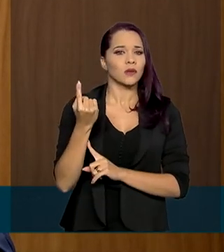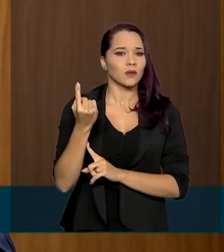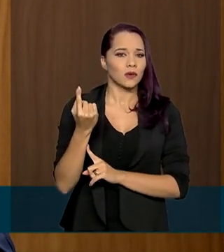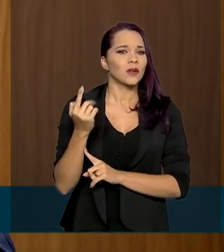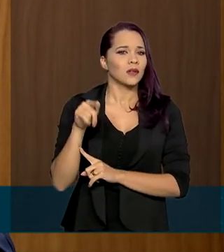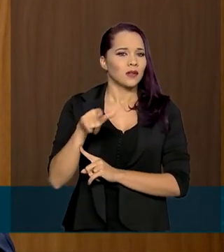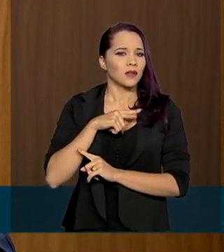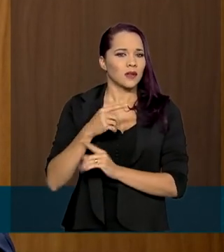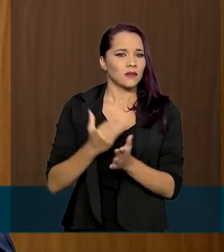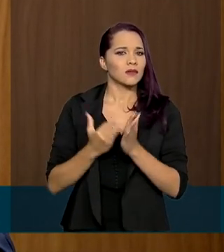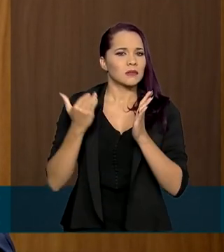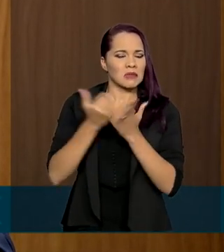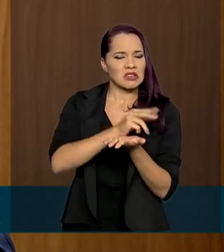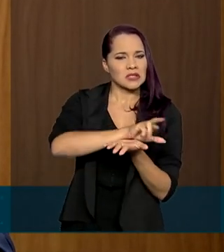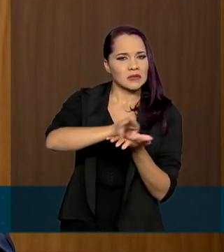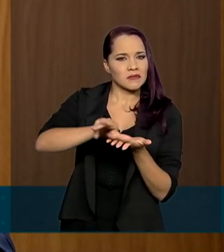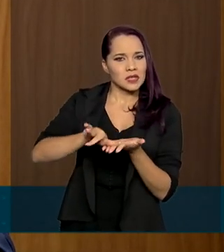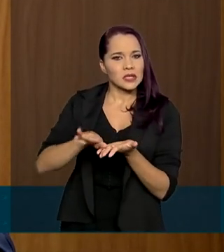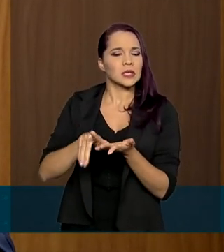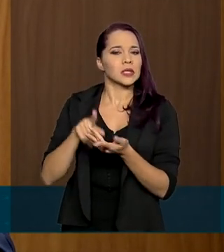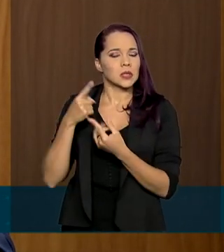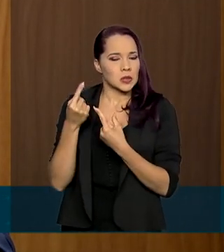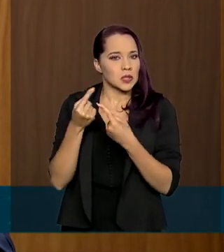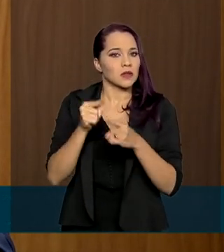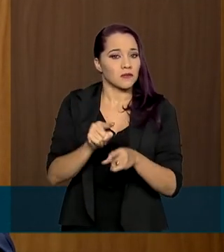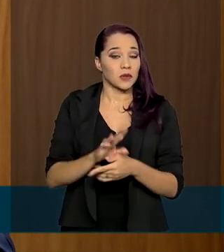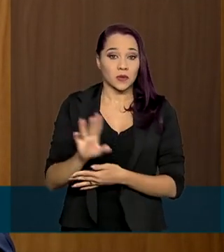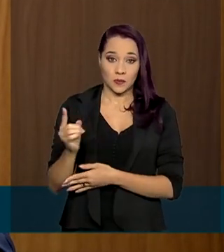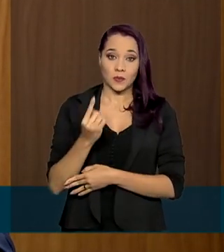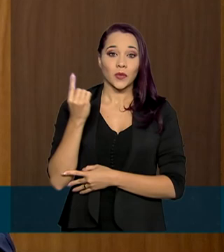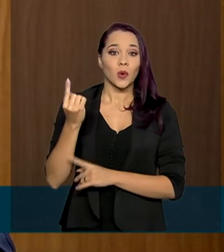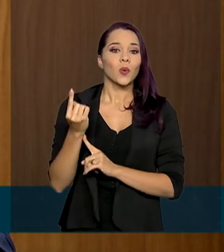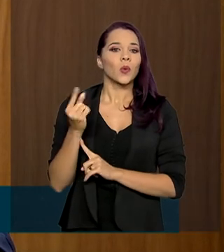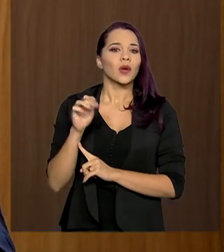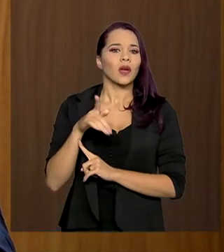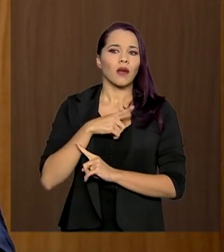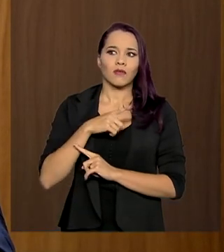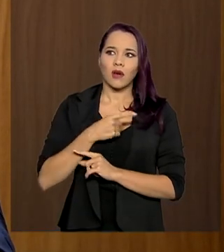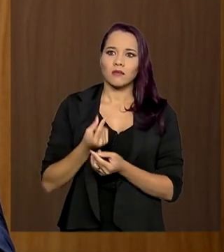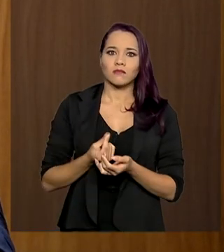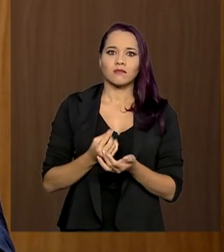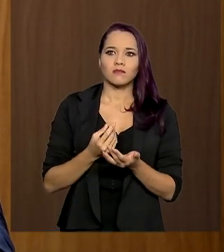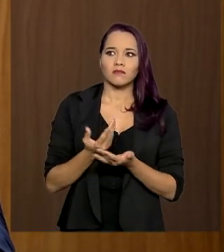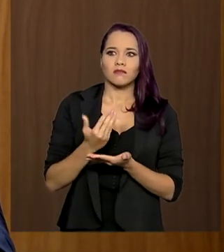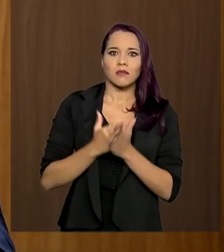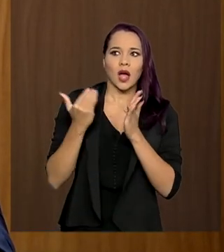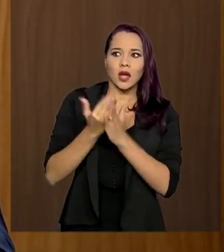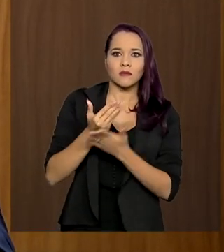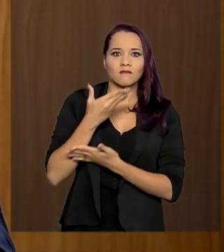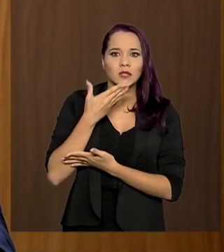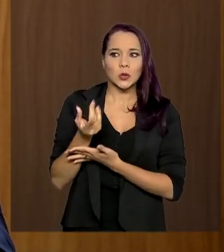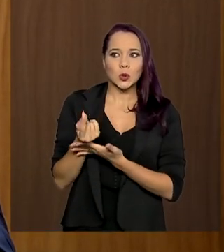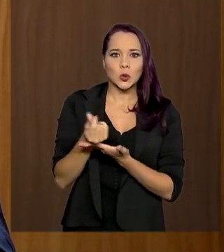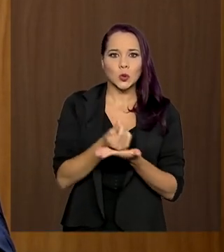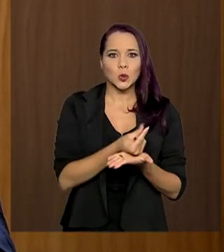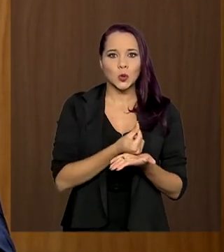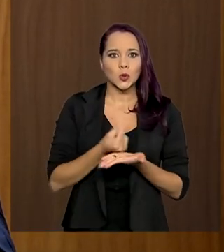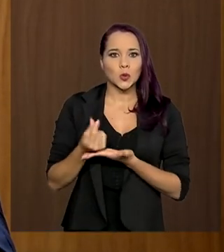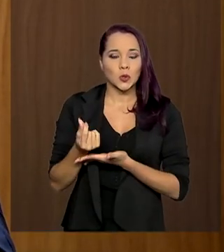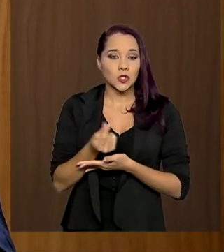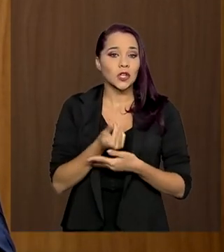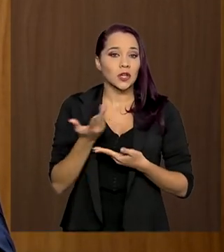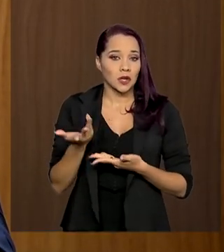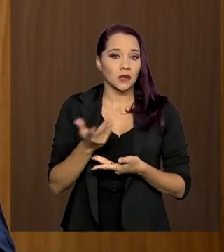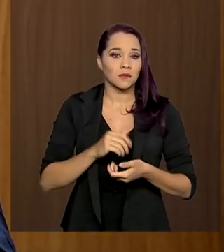trouxe os mais diversos desafios. E um deles foi o aumento expressivo da demanda da sociedade brasileira